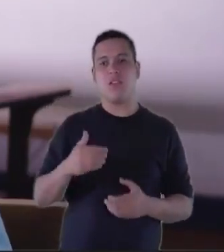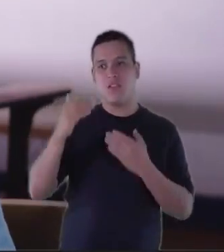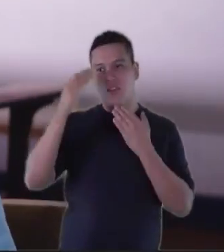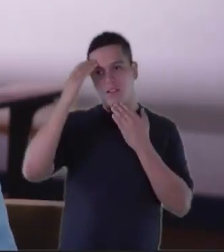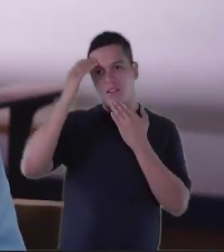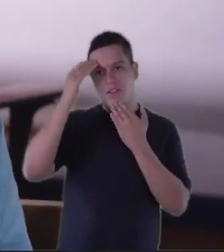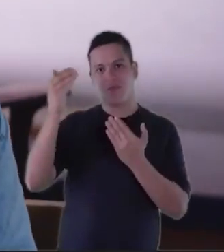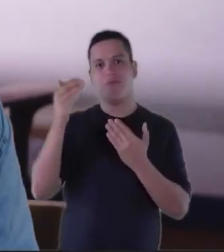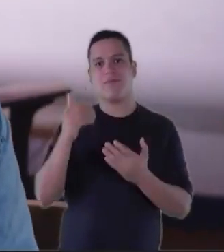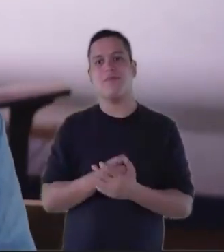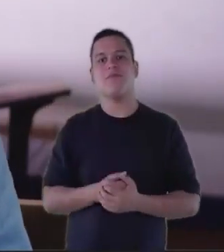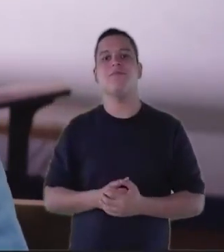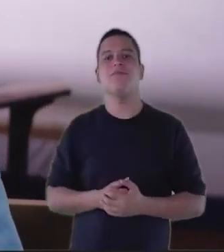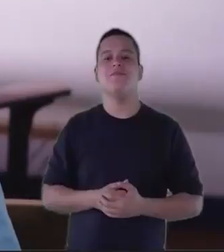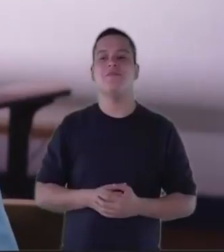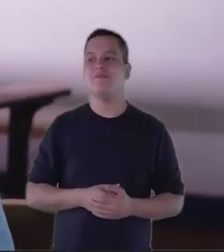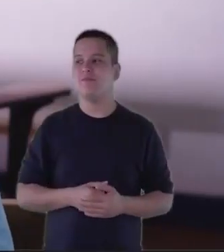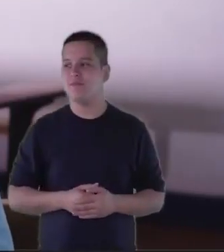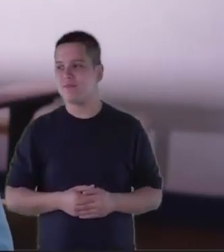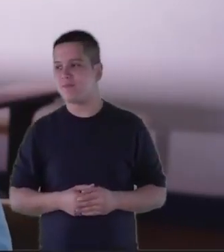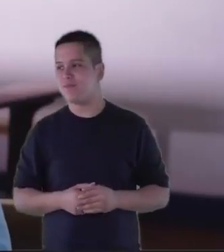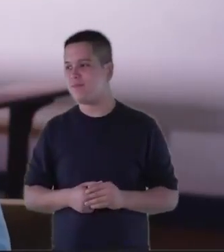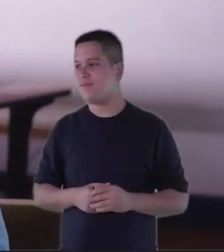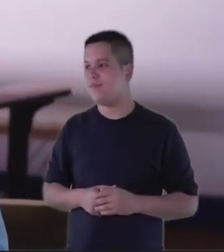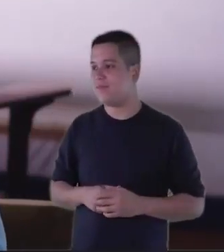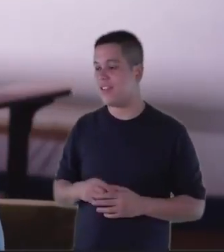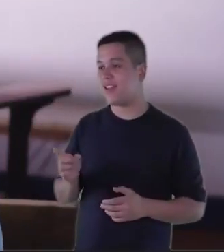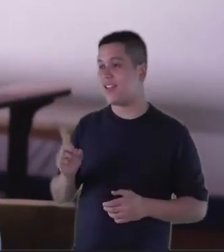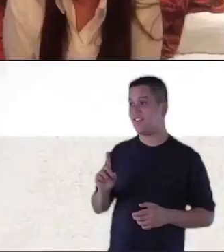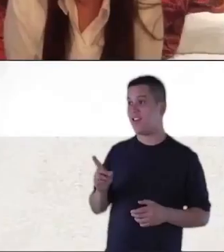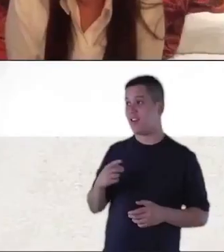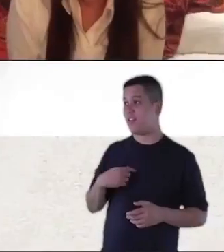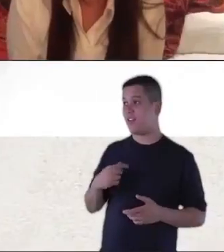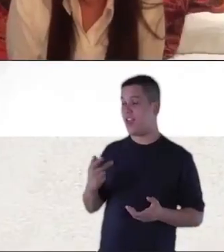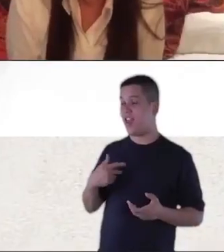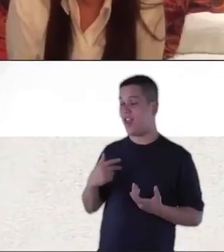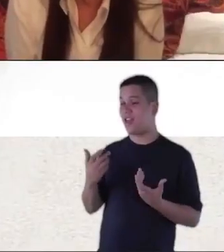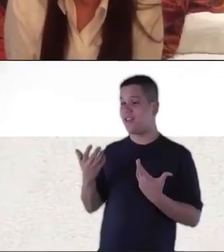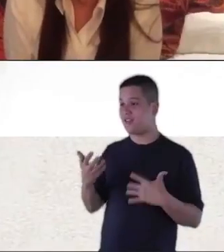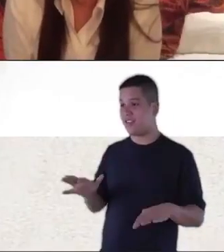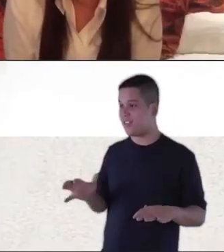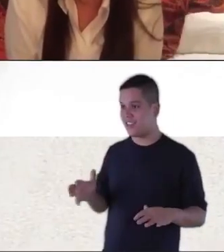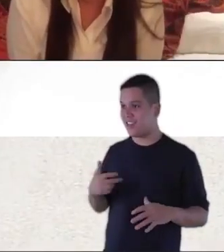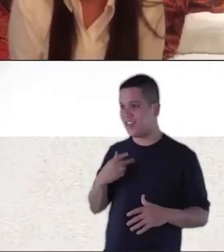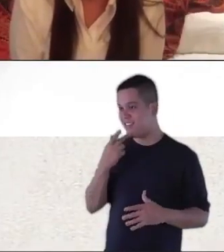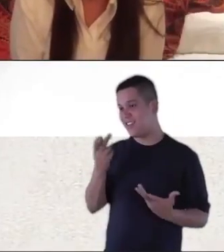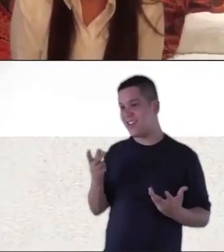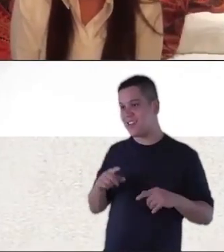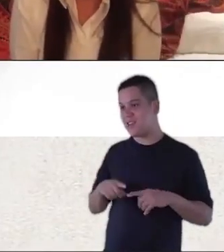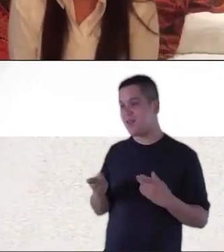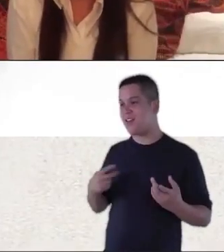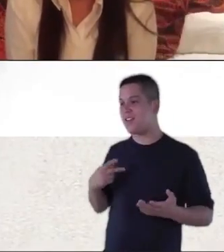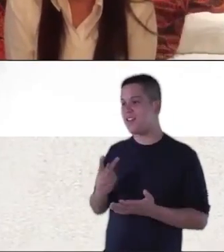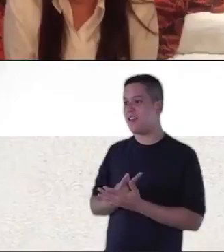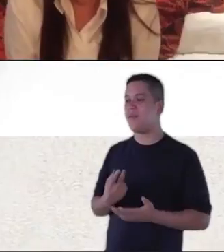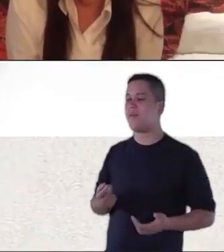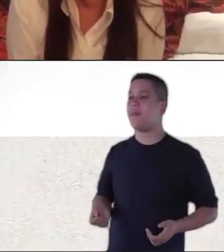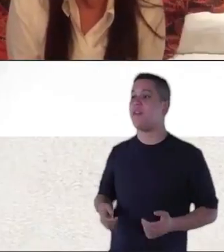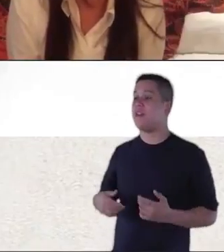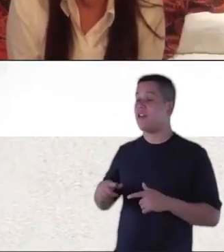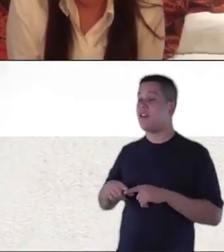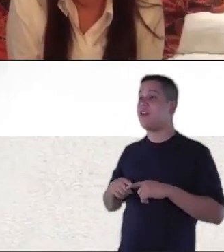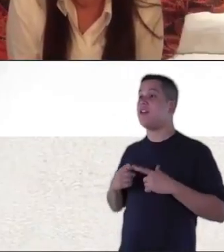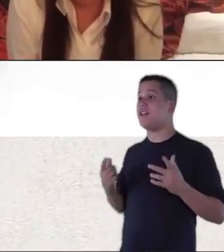Bellotto. Não foi... Não foi aproveitando, Afonso e Tony,